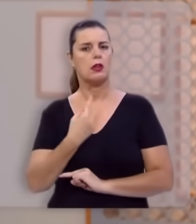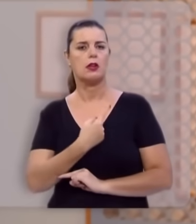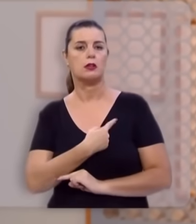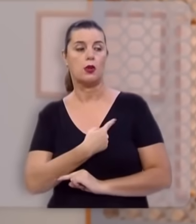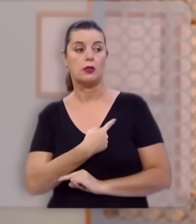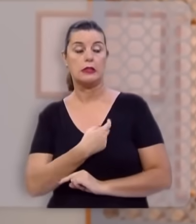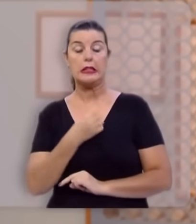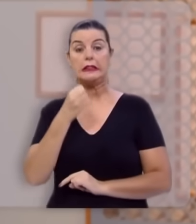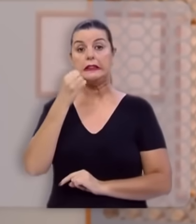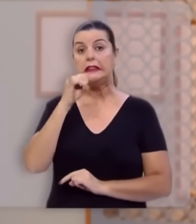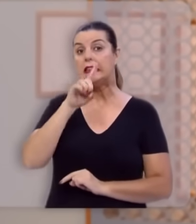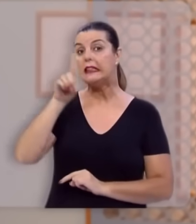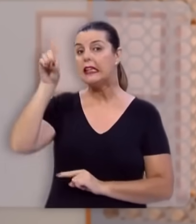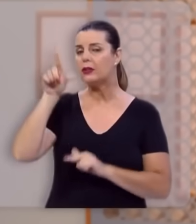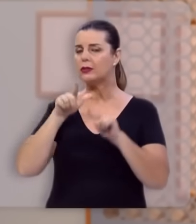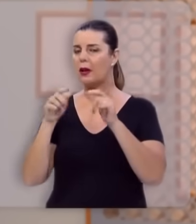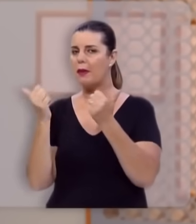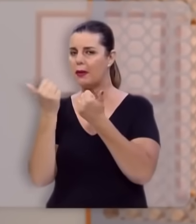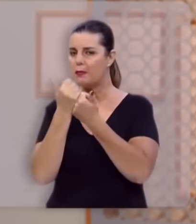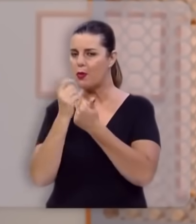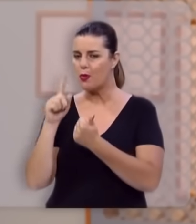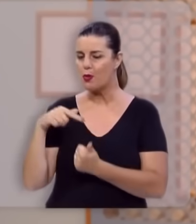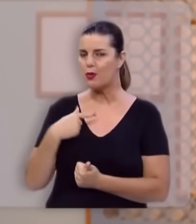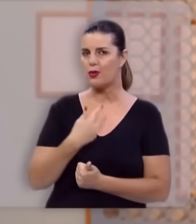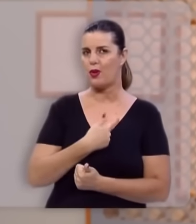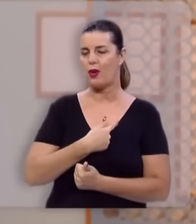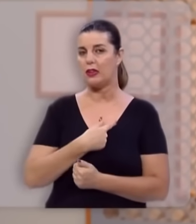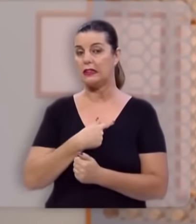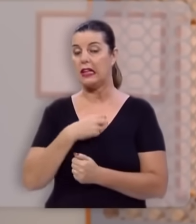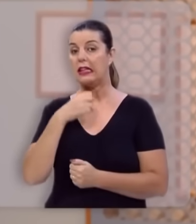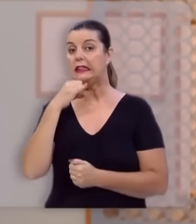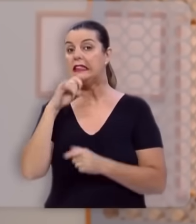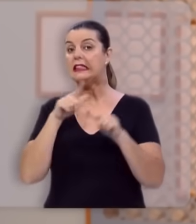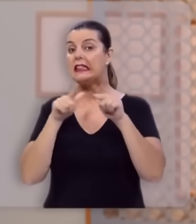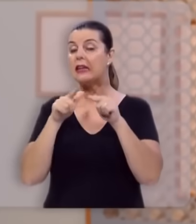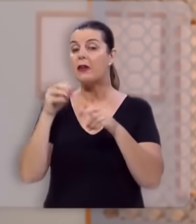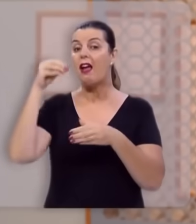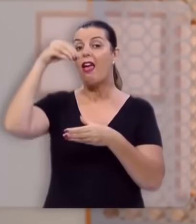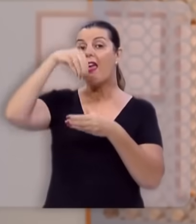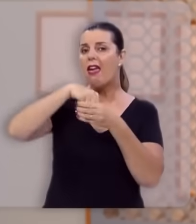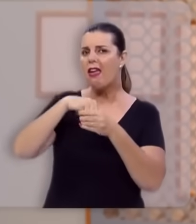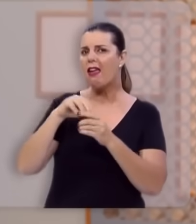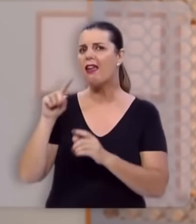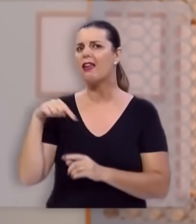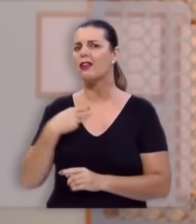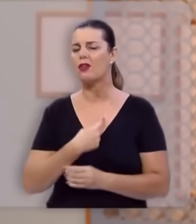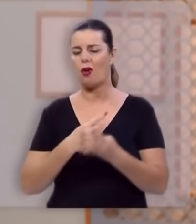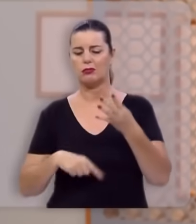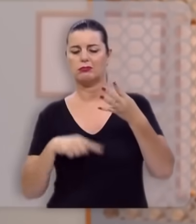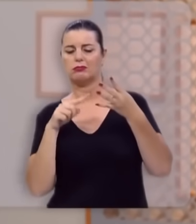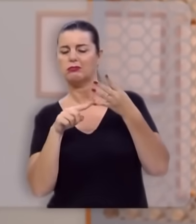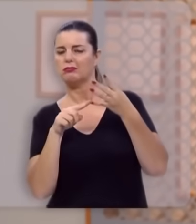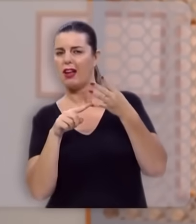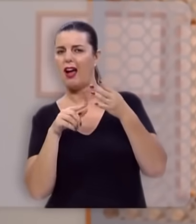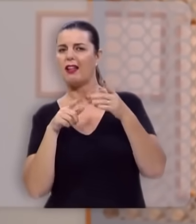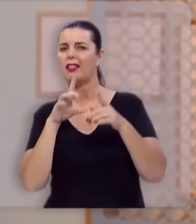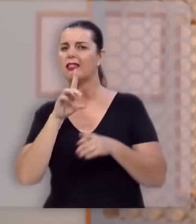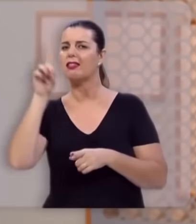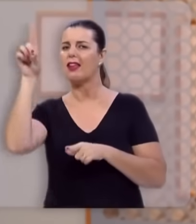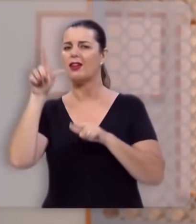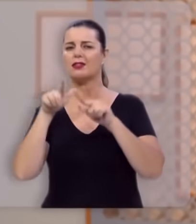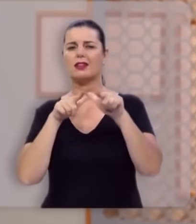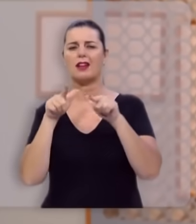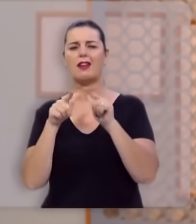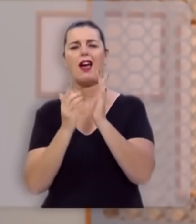se Deus trabalha por nós, se Deus trabalha em nós, Agora, em quarto lugar, Deus trabalha